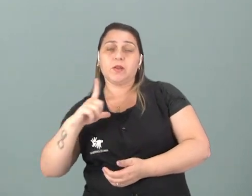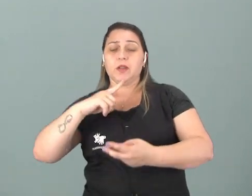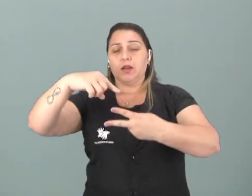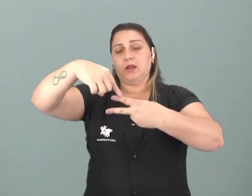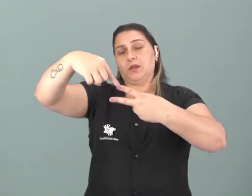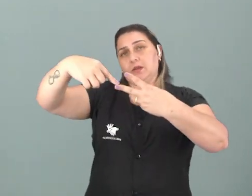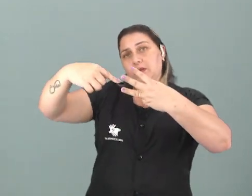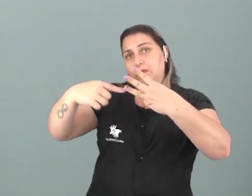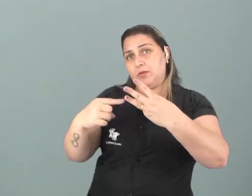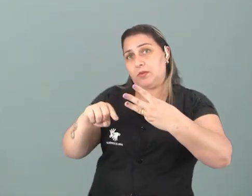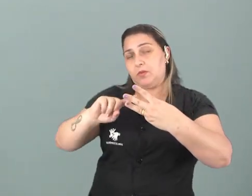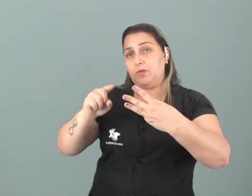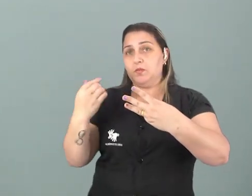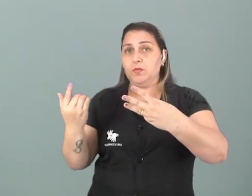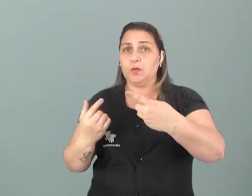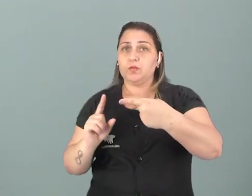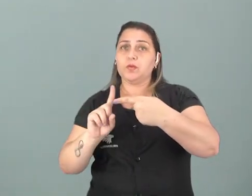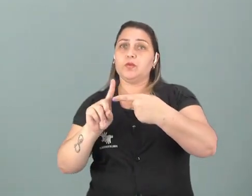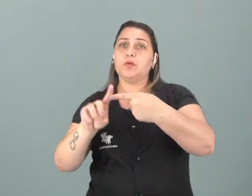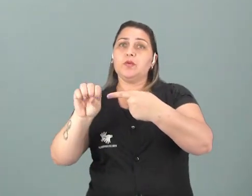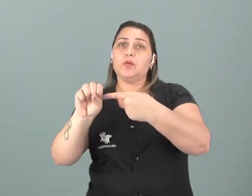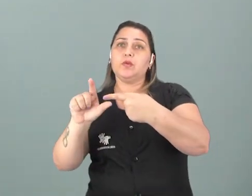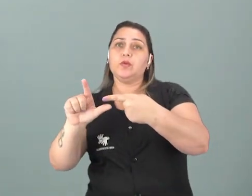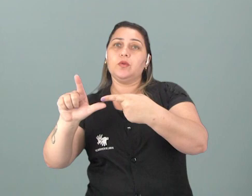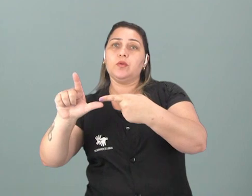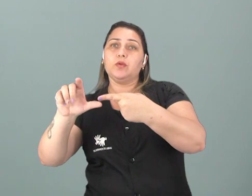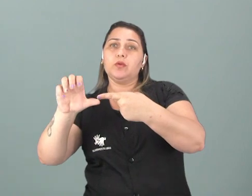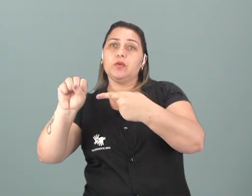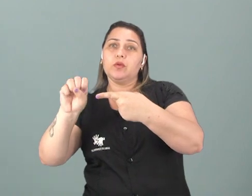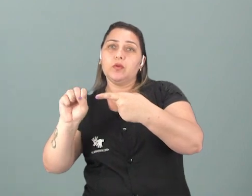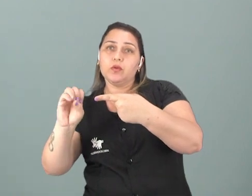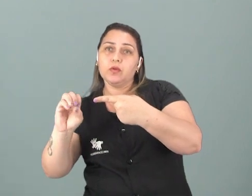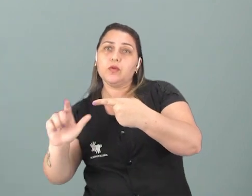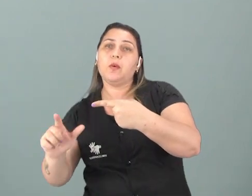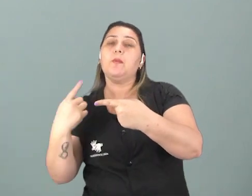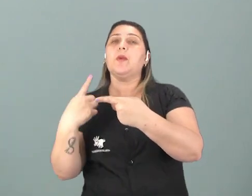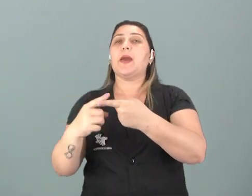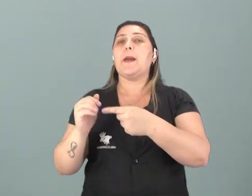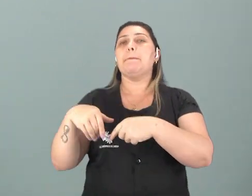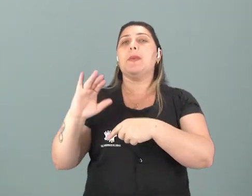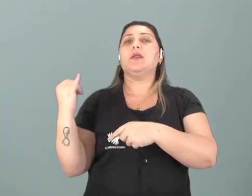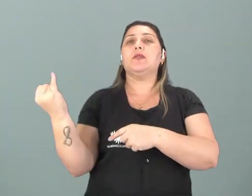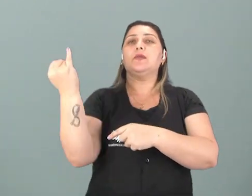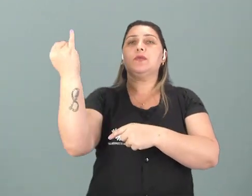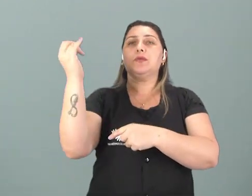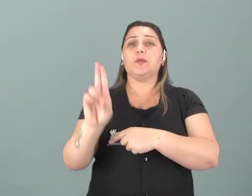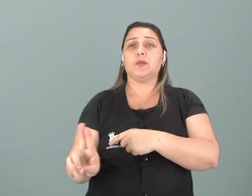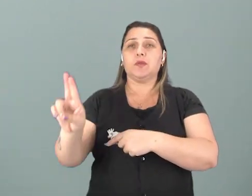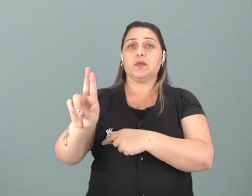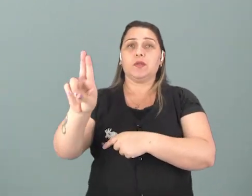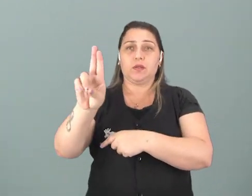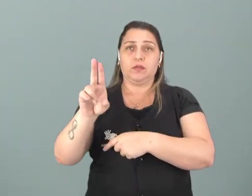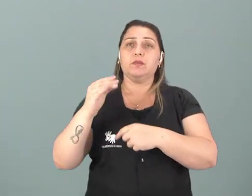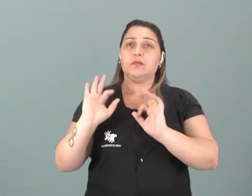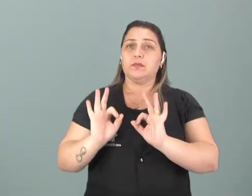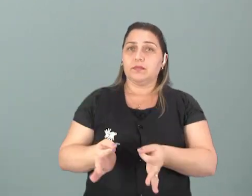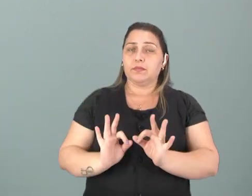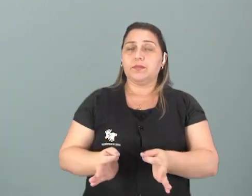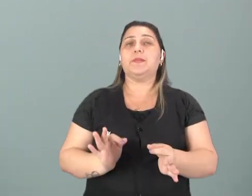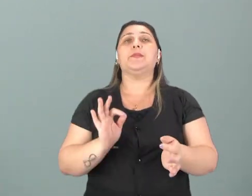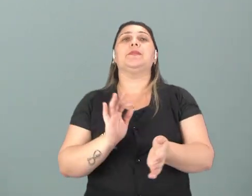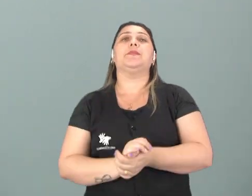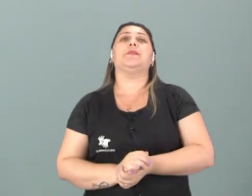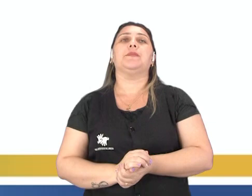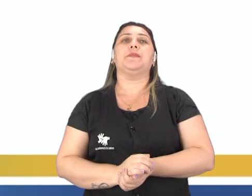mas hoje nós vamos ficar com a clave de sol porque é a mais utilizada, certo? Então vamos conhecer a clave de